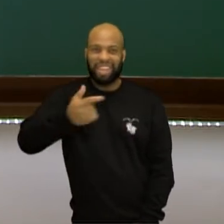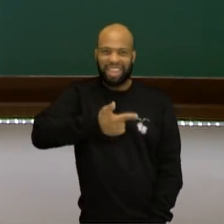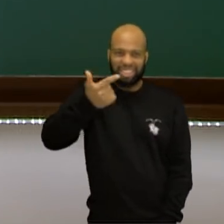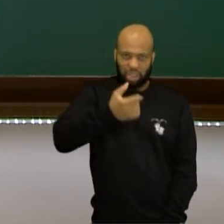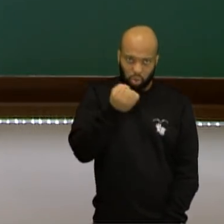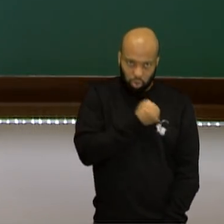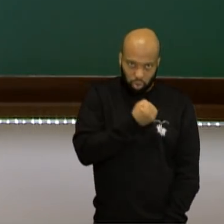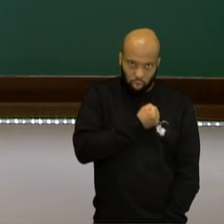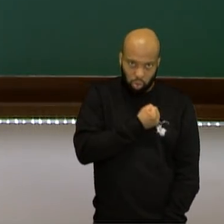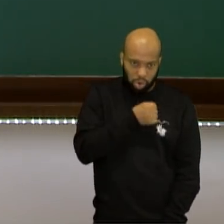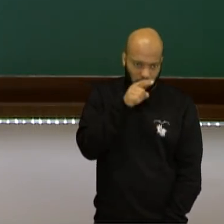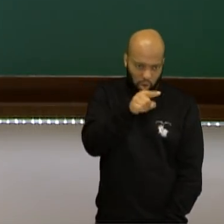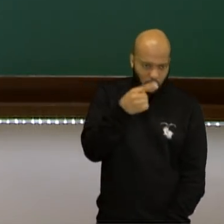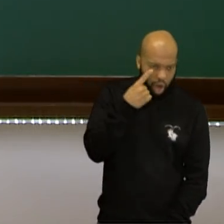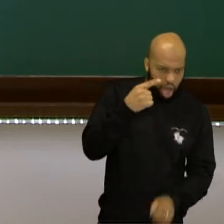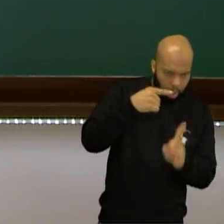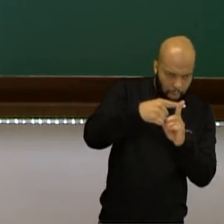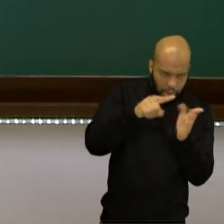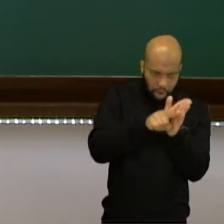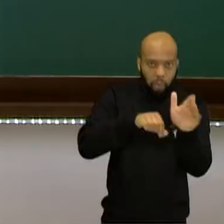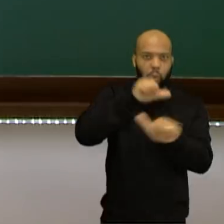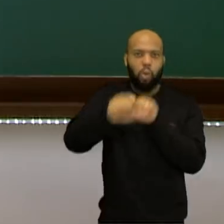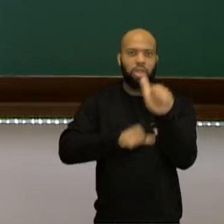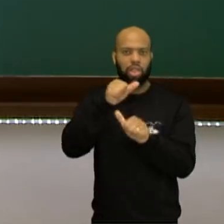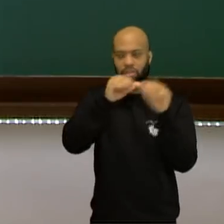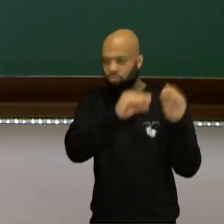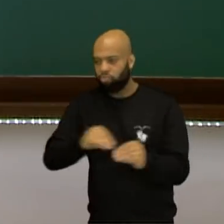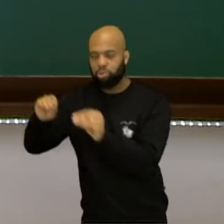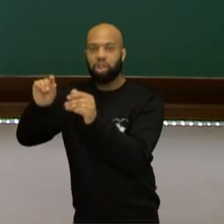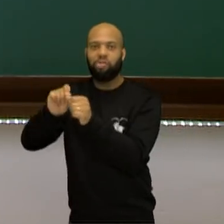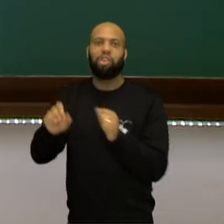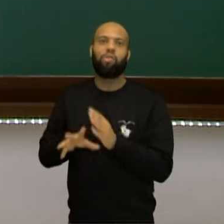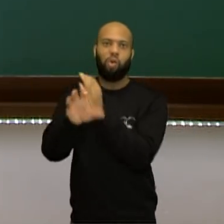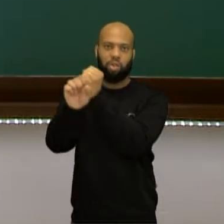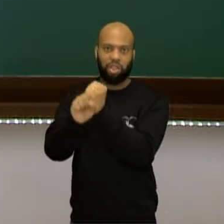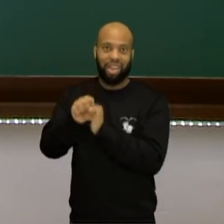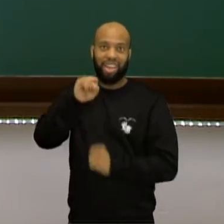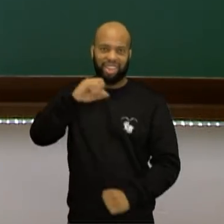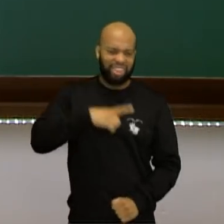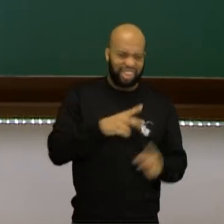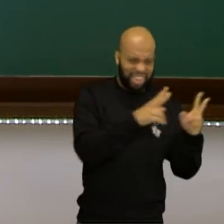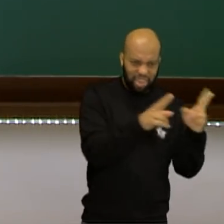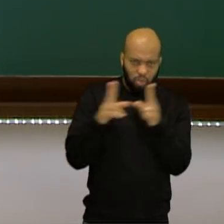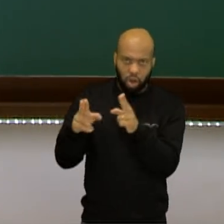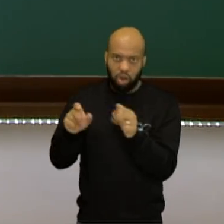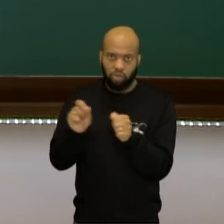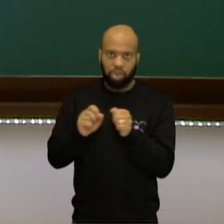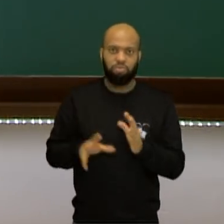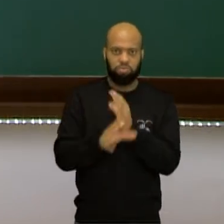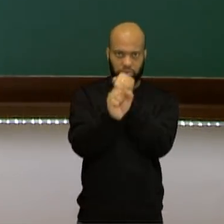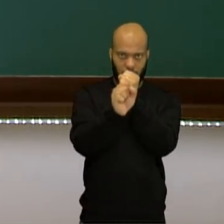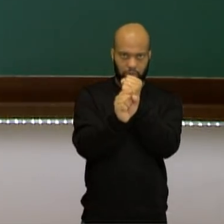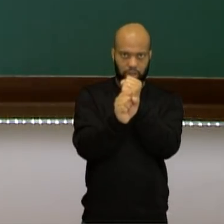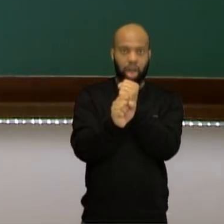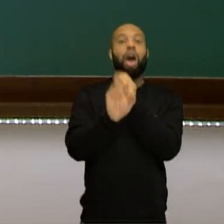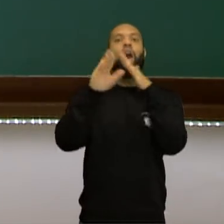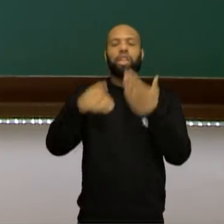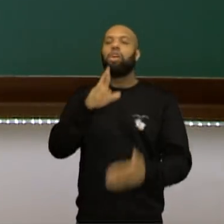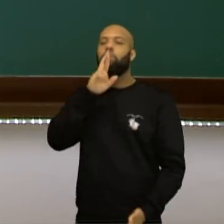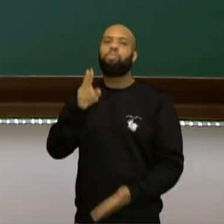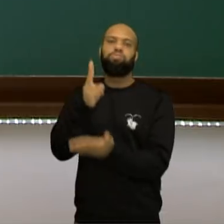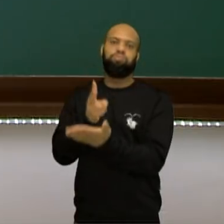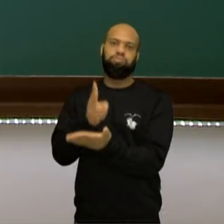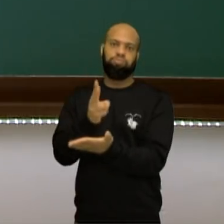o menos 3, resolve a continha. Números com sinais iguais, você soma e repete o sinal na